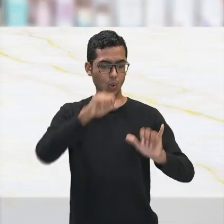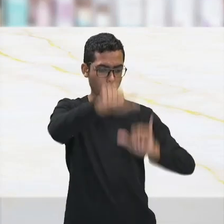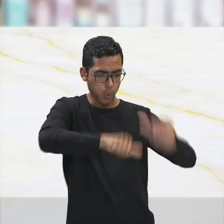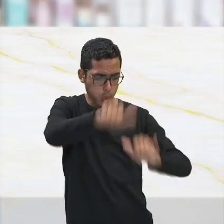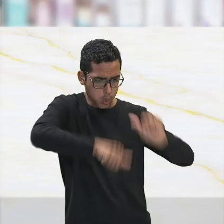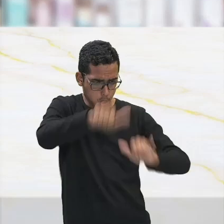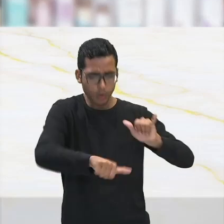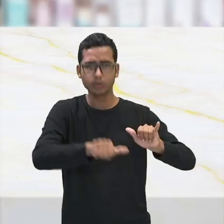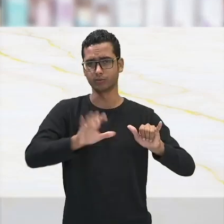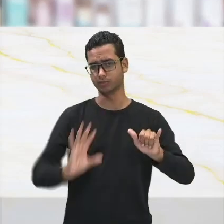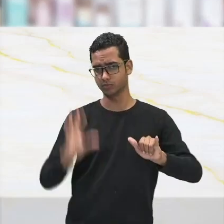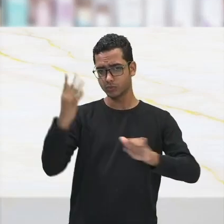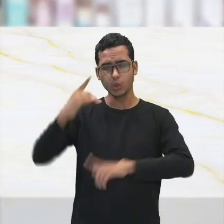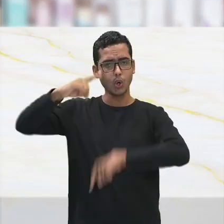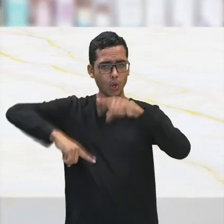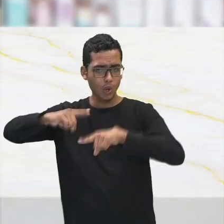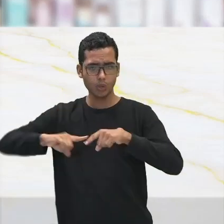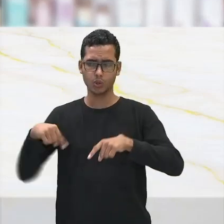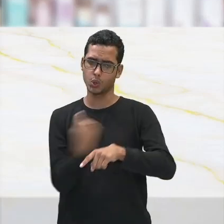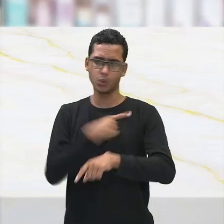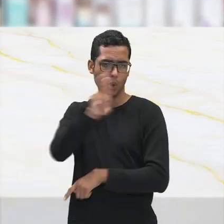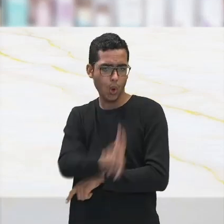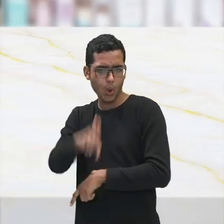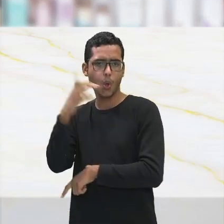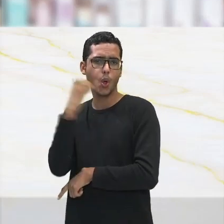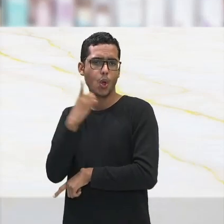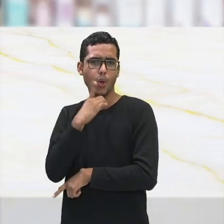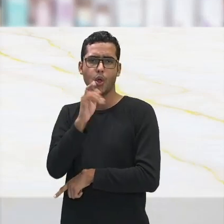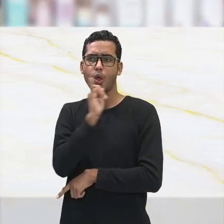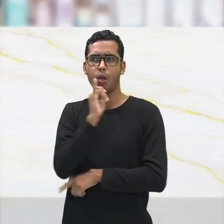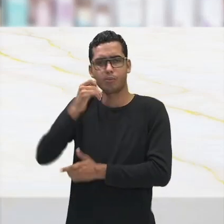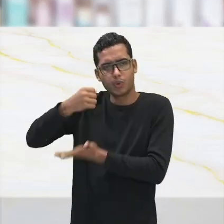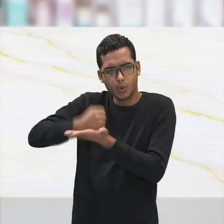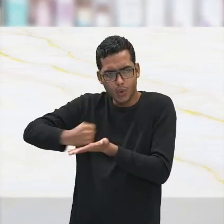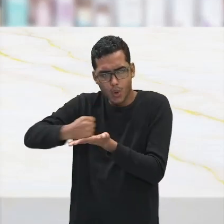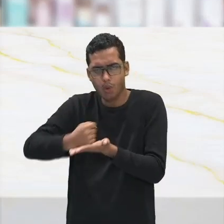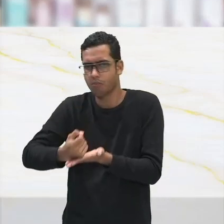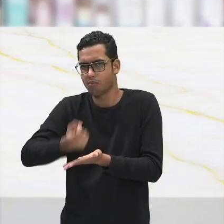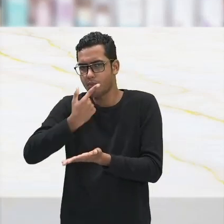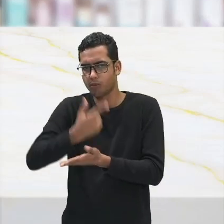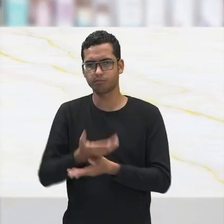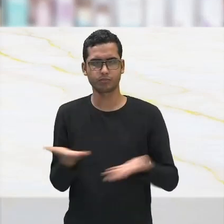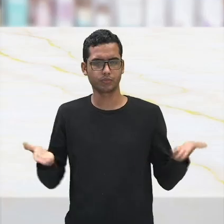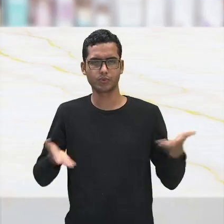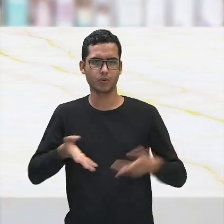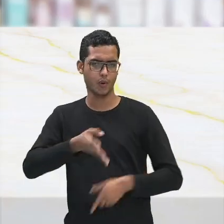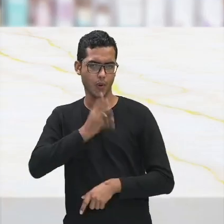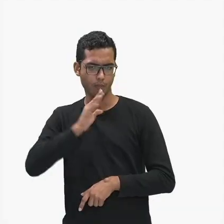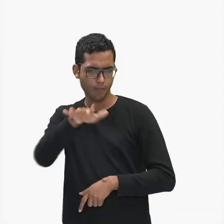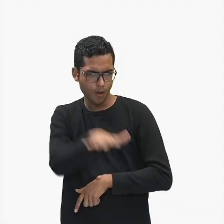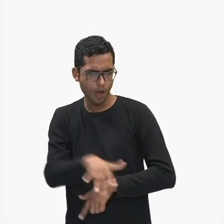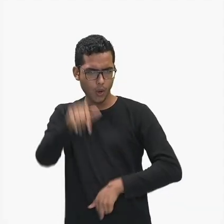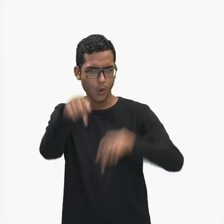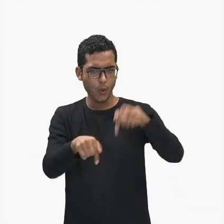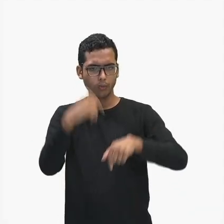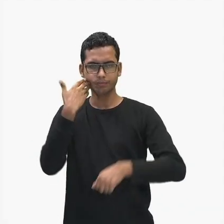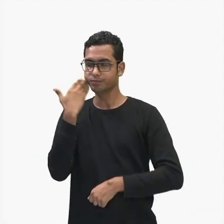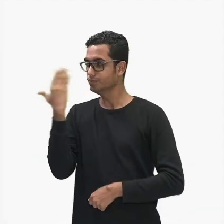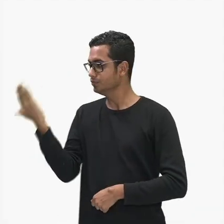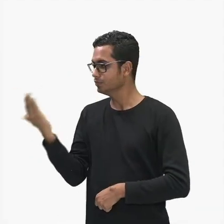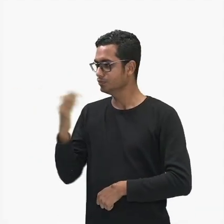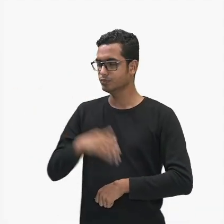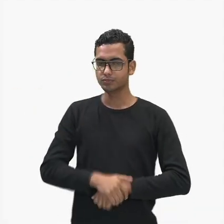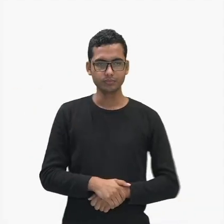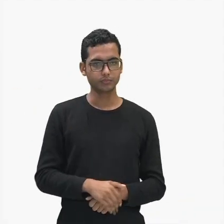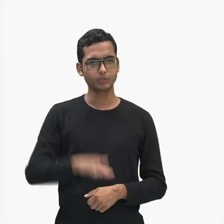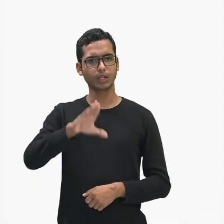produtos do nosso cotidiano, como os remédios. Vamos conhecer qual é essa área da química?